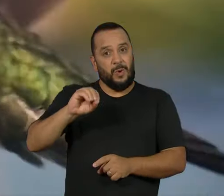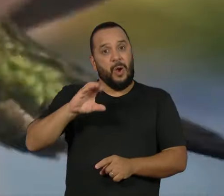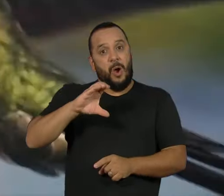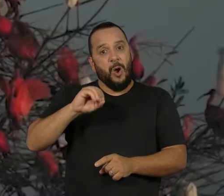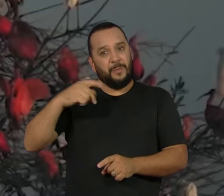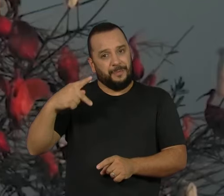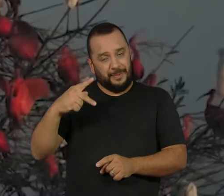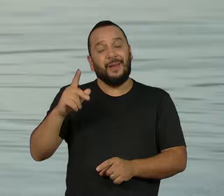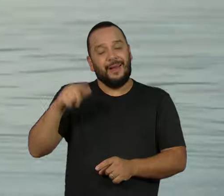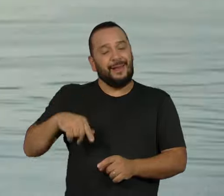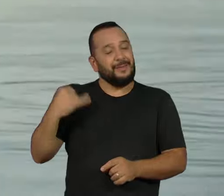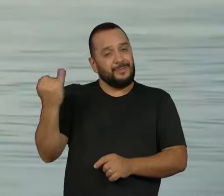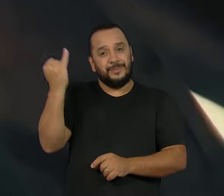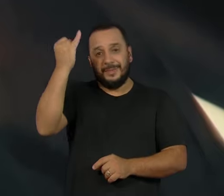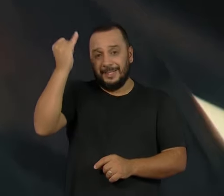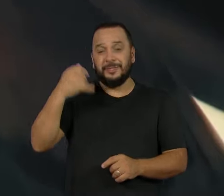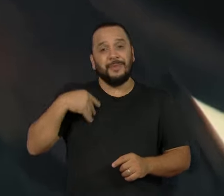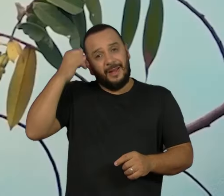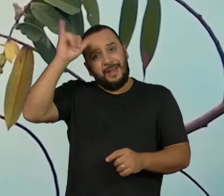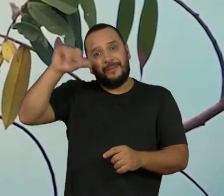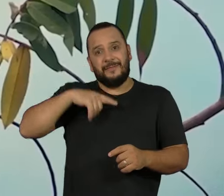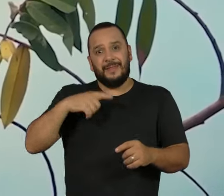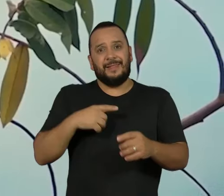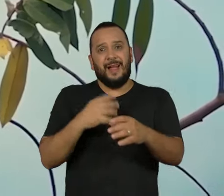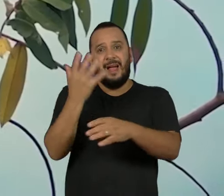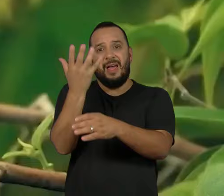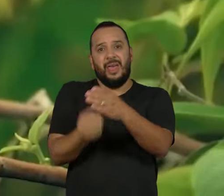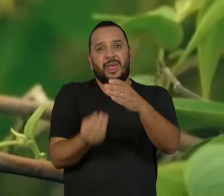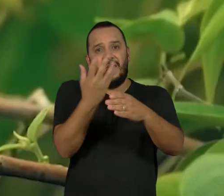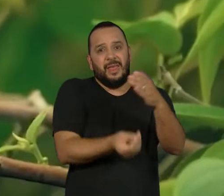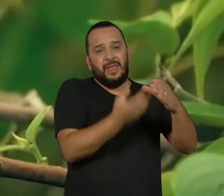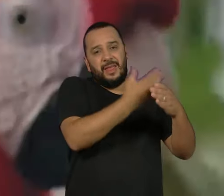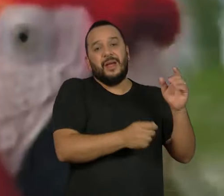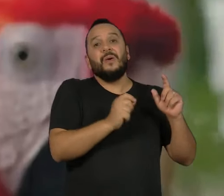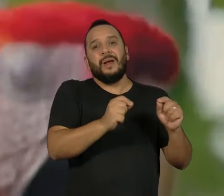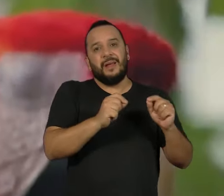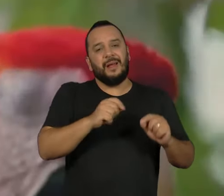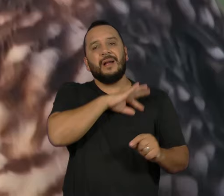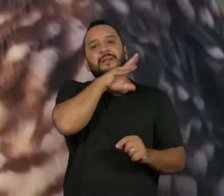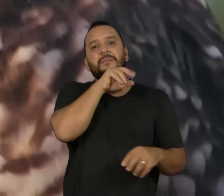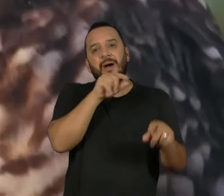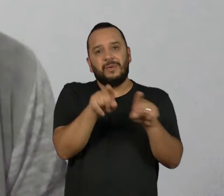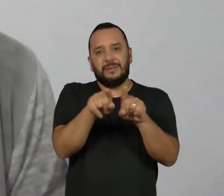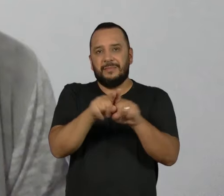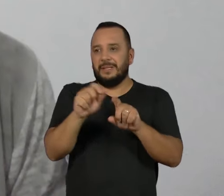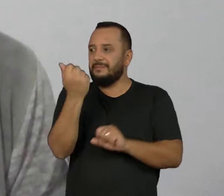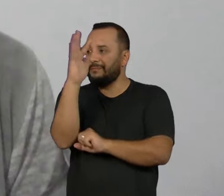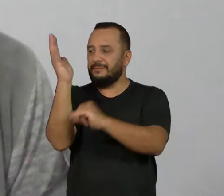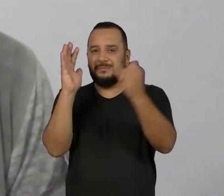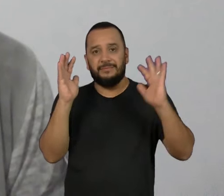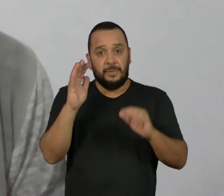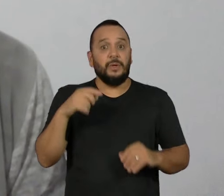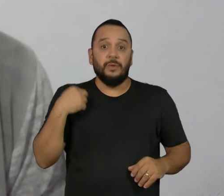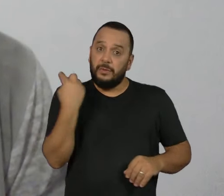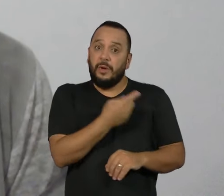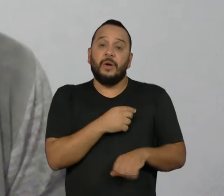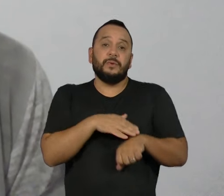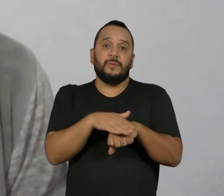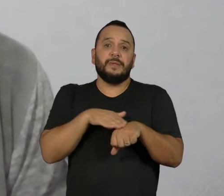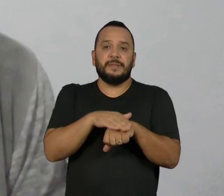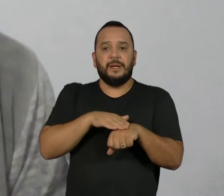a 6ª extinção em massa de espécies animais e vegetais da Terra. A nossa equipe conversou com